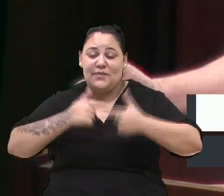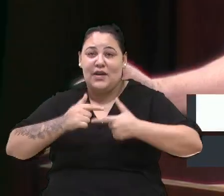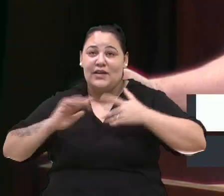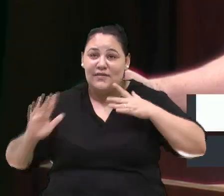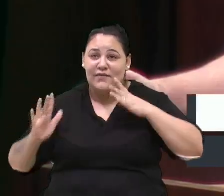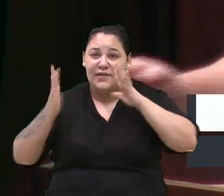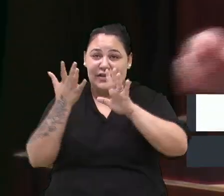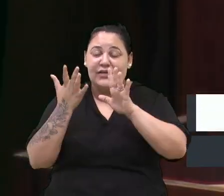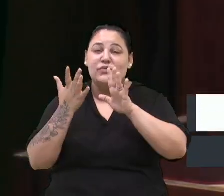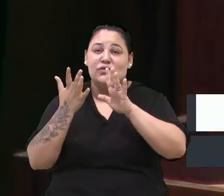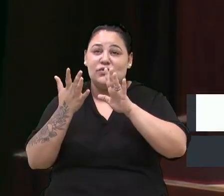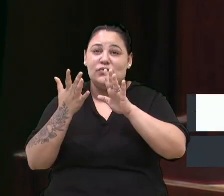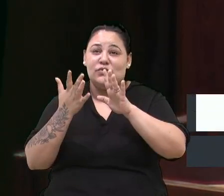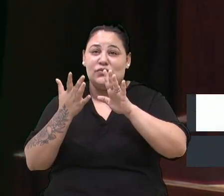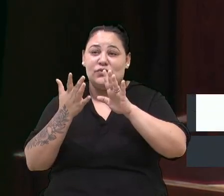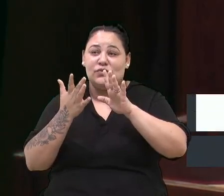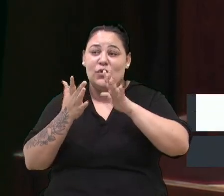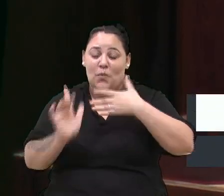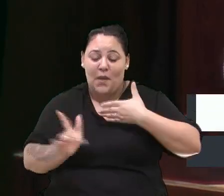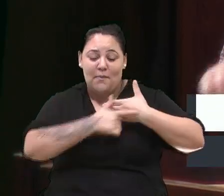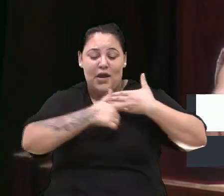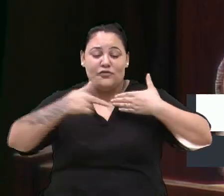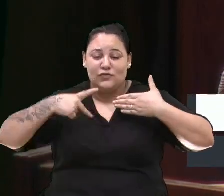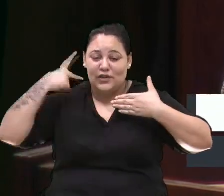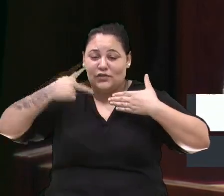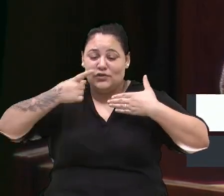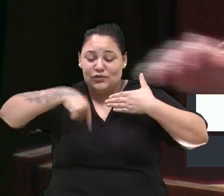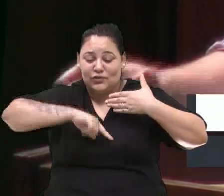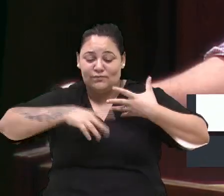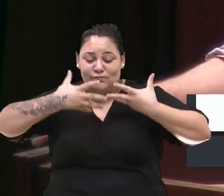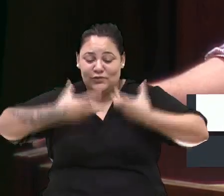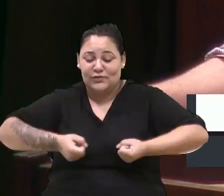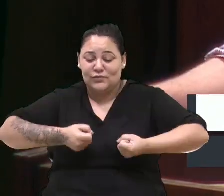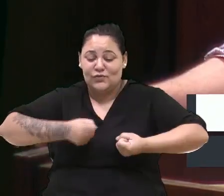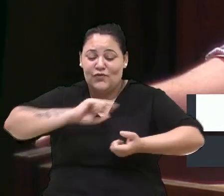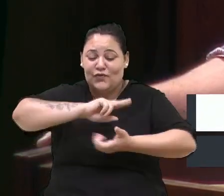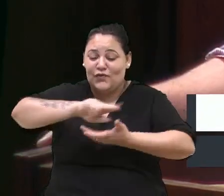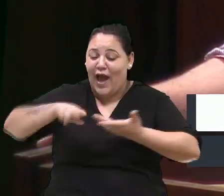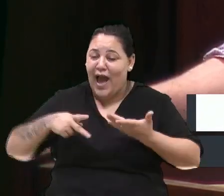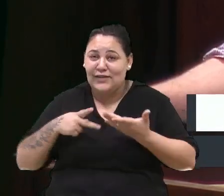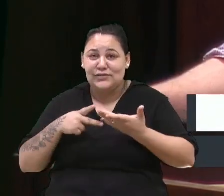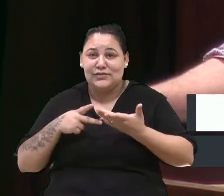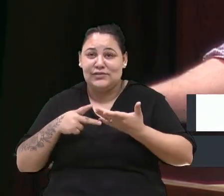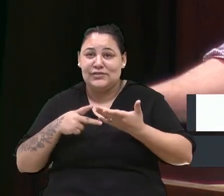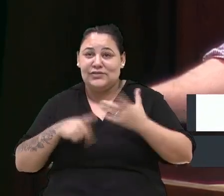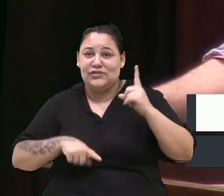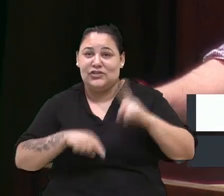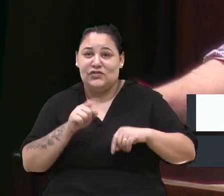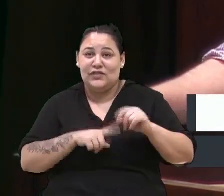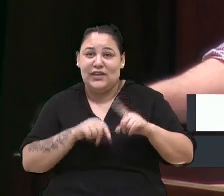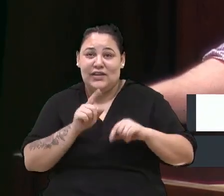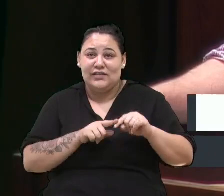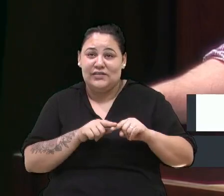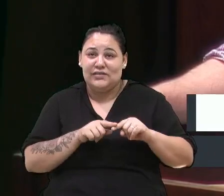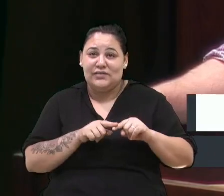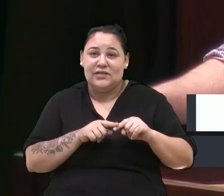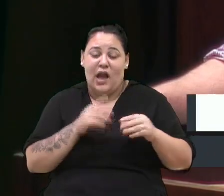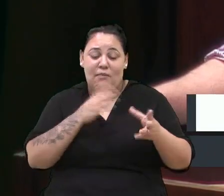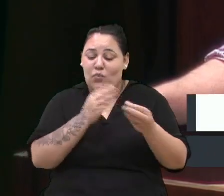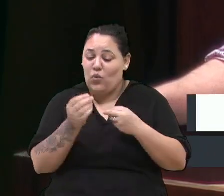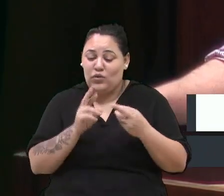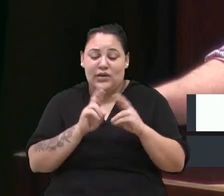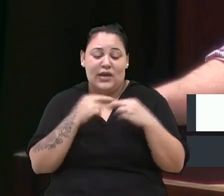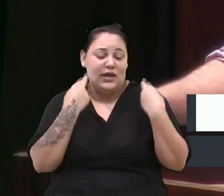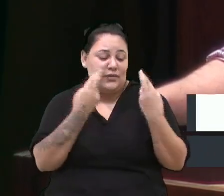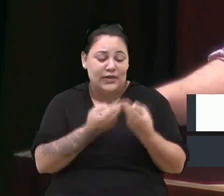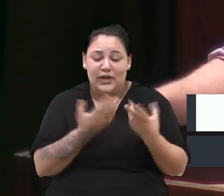com a função de legislador, nós assumimos uma série de atividades, né? São inúmeras reuniões